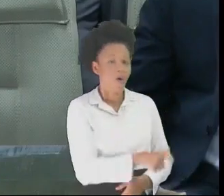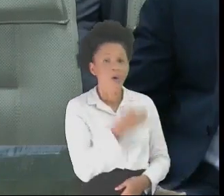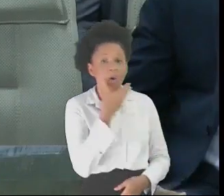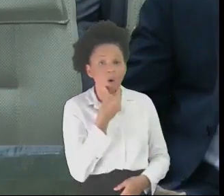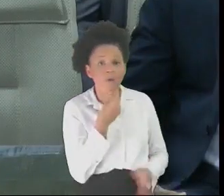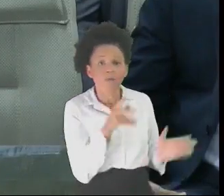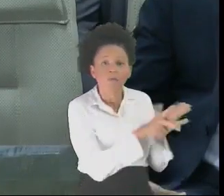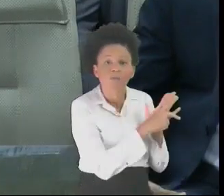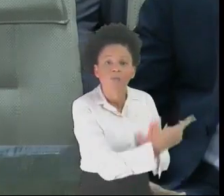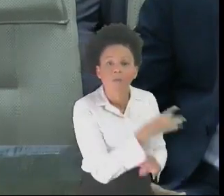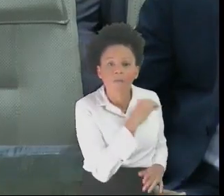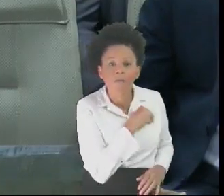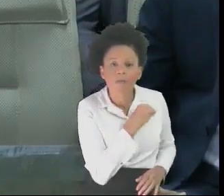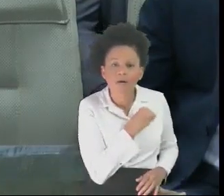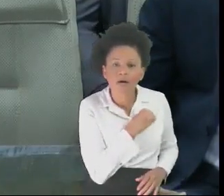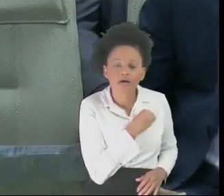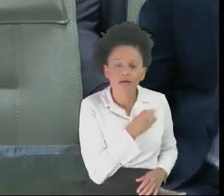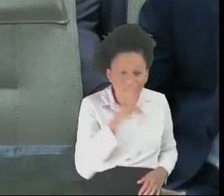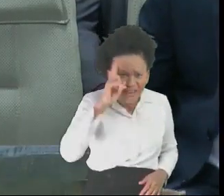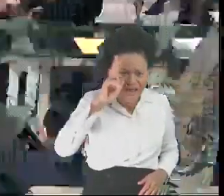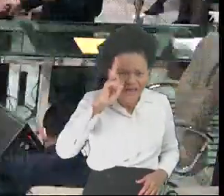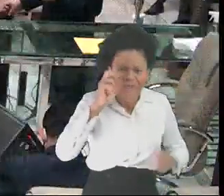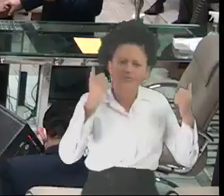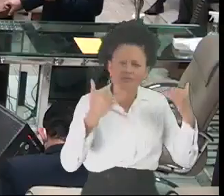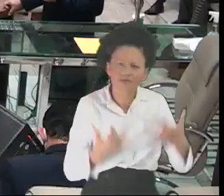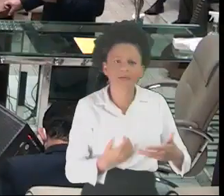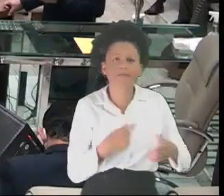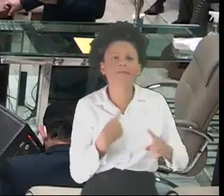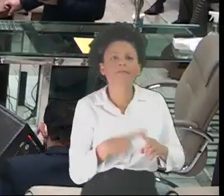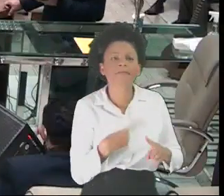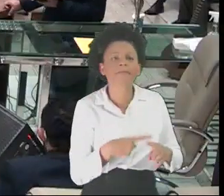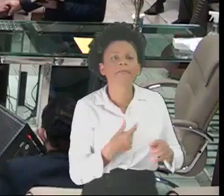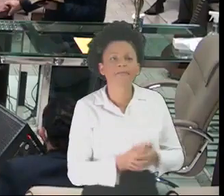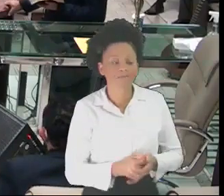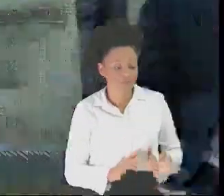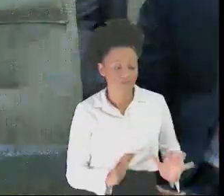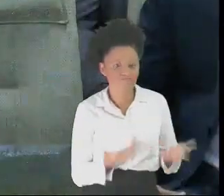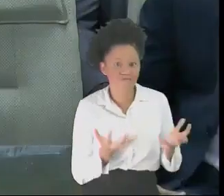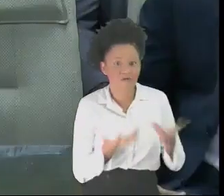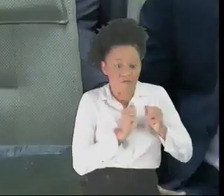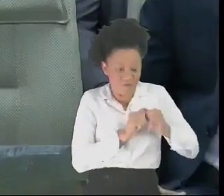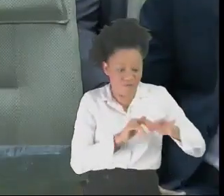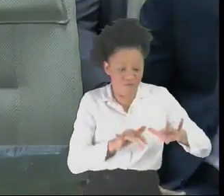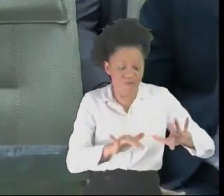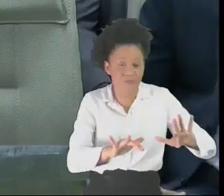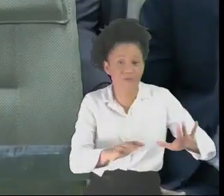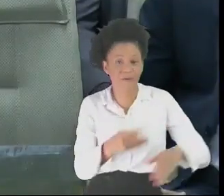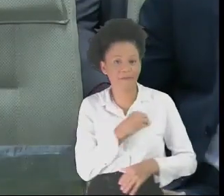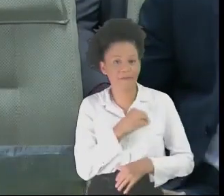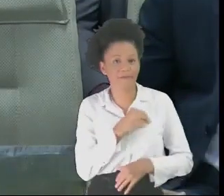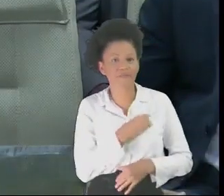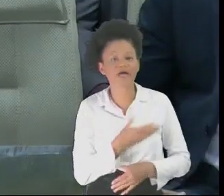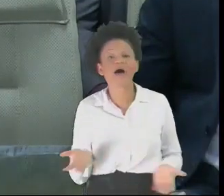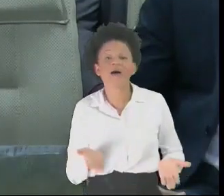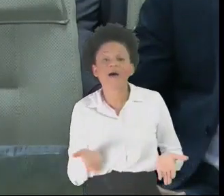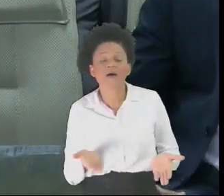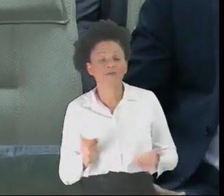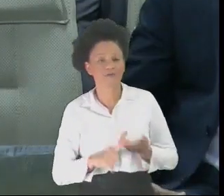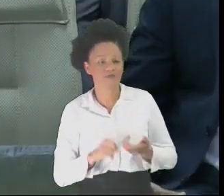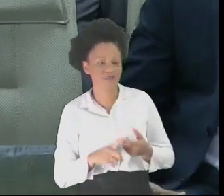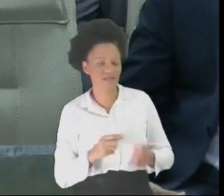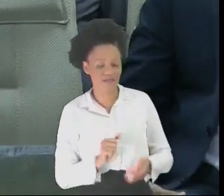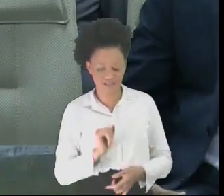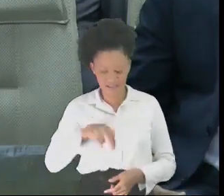que é que ele é chamado homem do pecado? Quem lembra? Porque ele o quê? Promove o pecado. E ele agora é chamado de